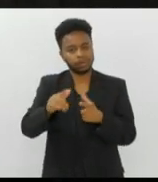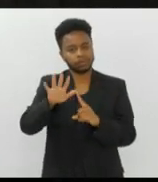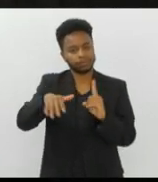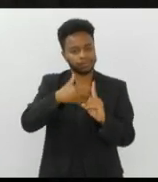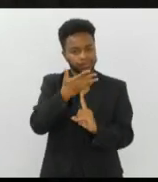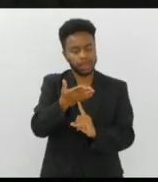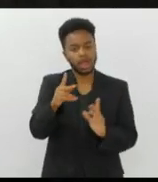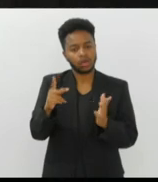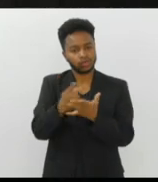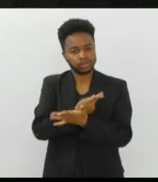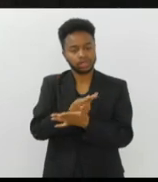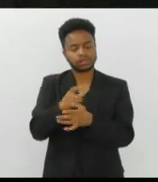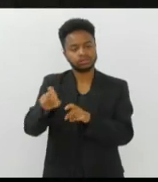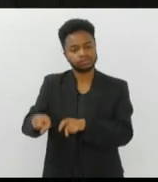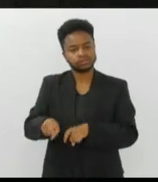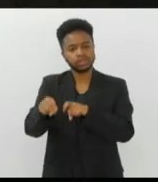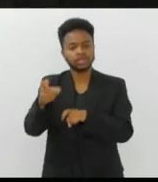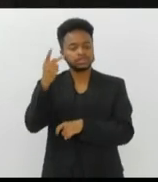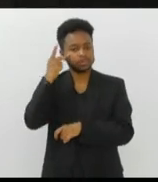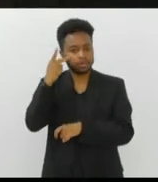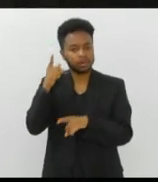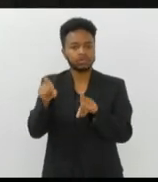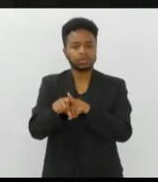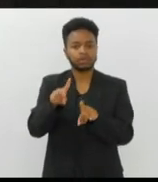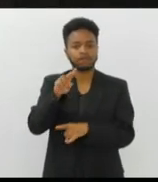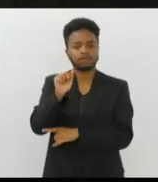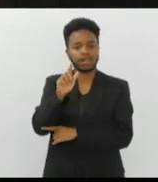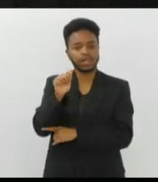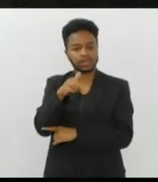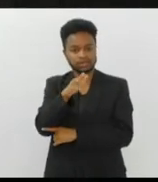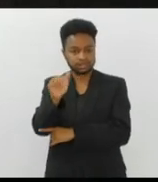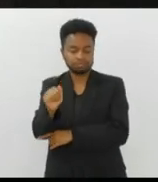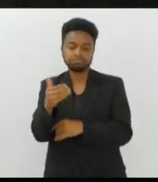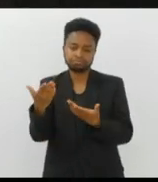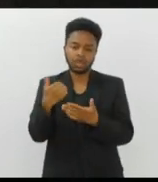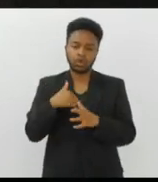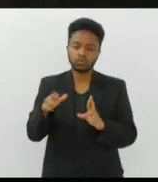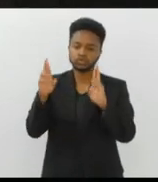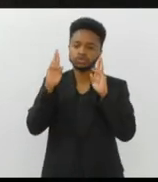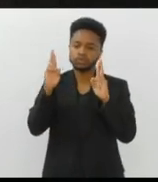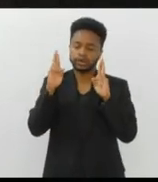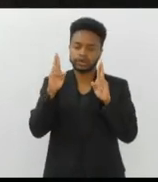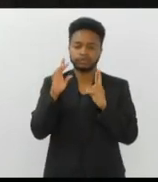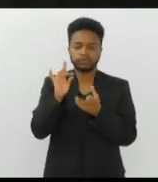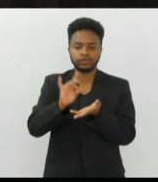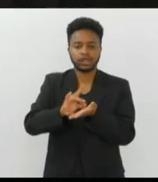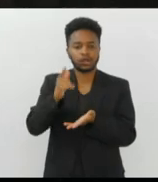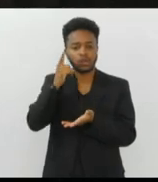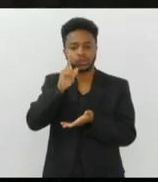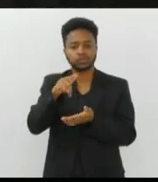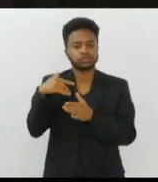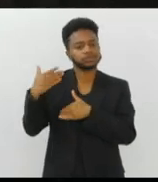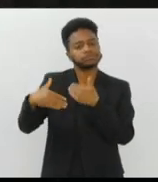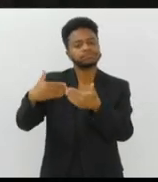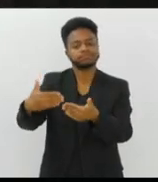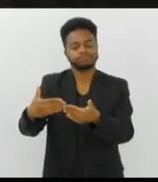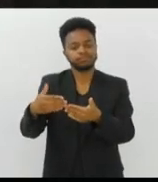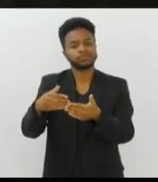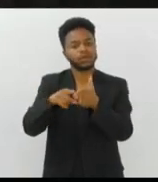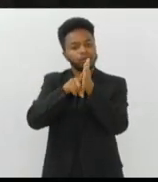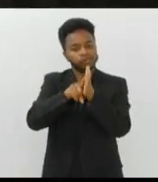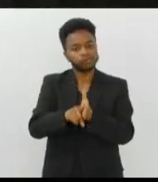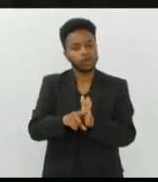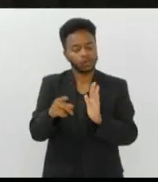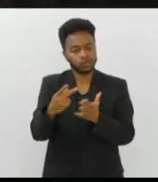acontecendo no interior de São Paulo, aconteceu em Valença, e eu estou muito esperançoso que as investigações avancem, obviamente respeitado